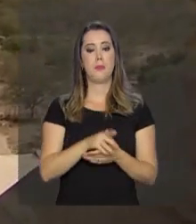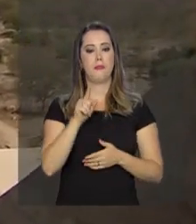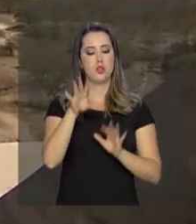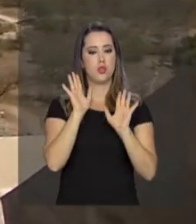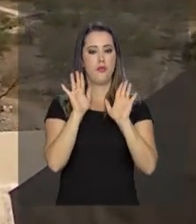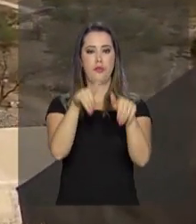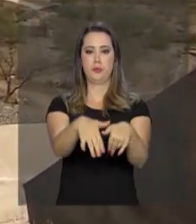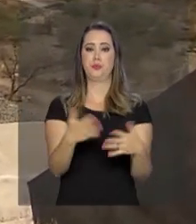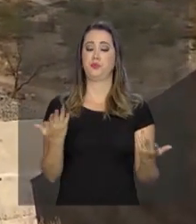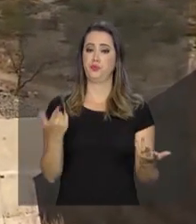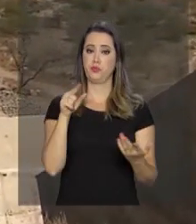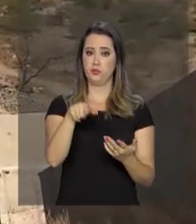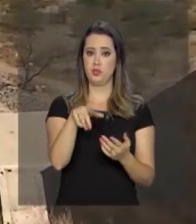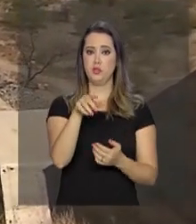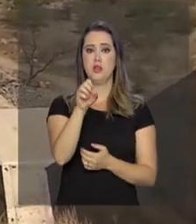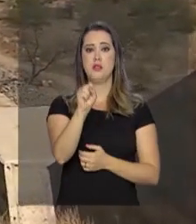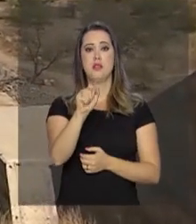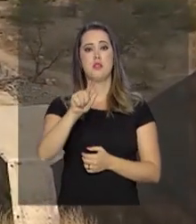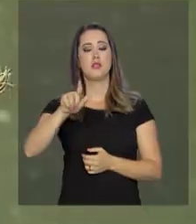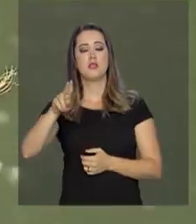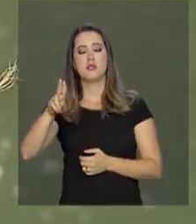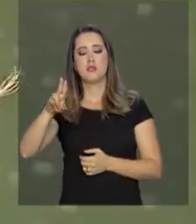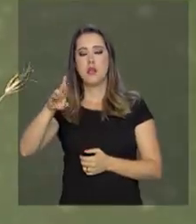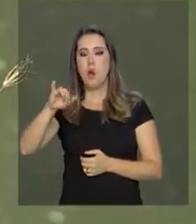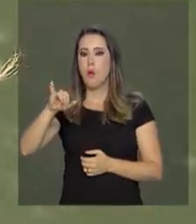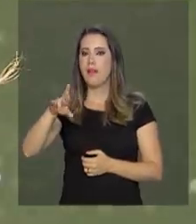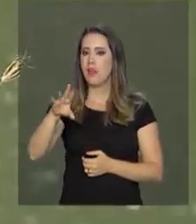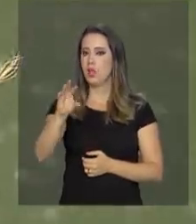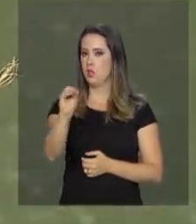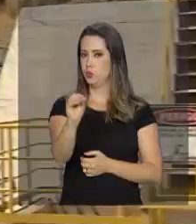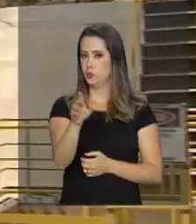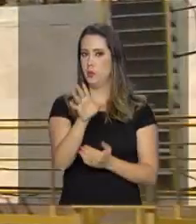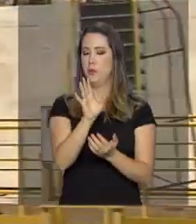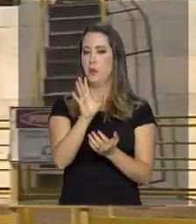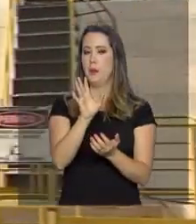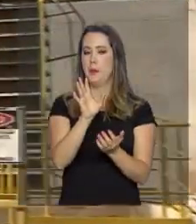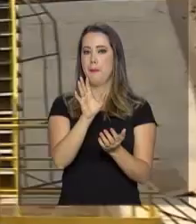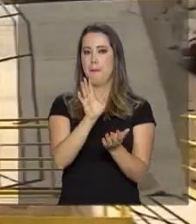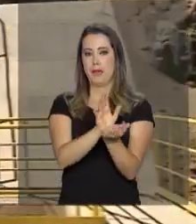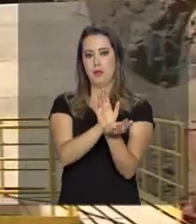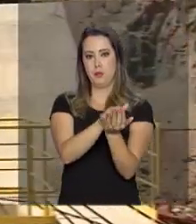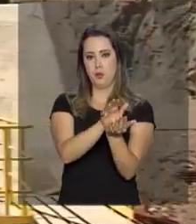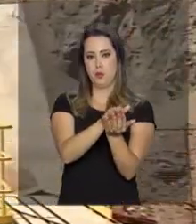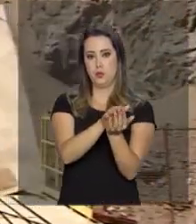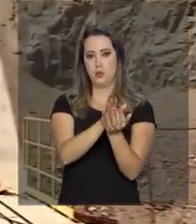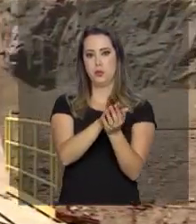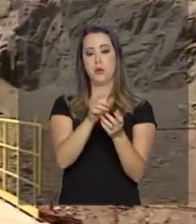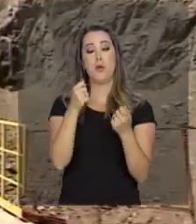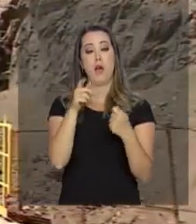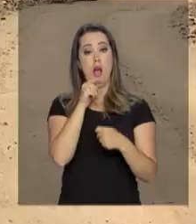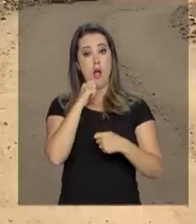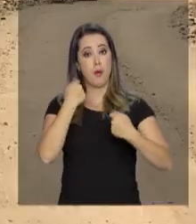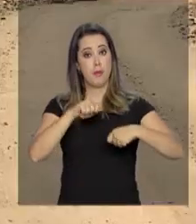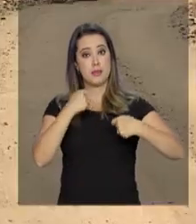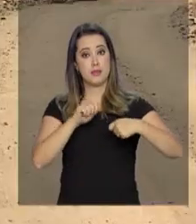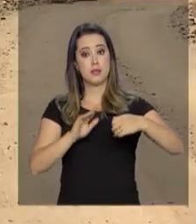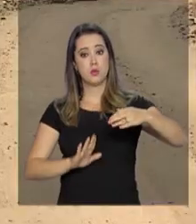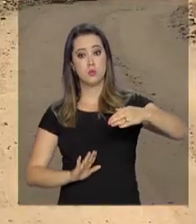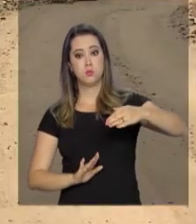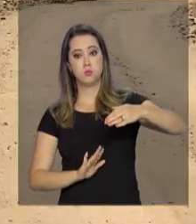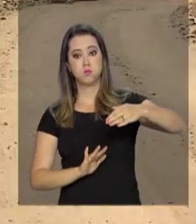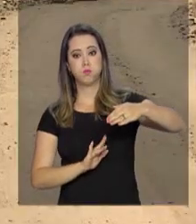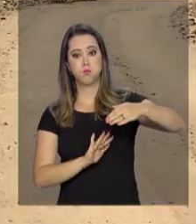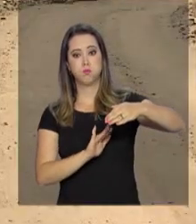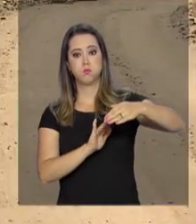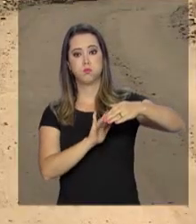pronta fica em salgueiro no sertão pernambucano e vai levar água a 90 metros de altura o equivalente a um